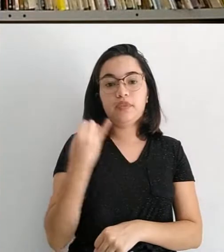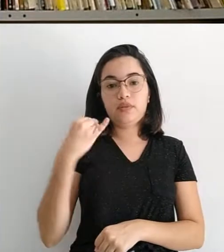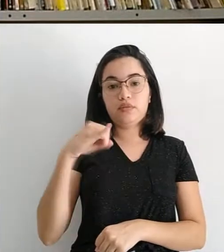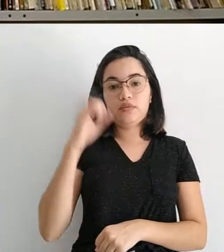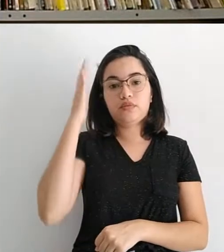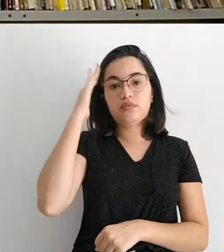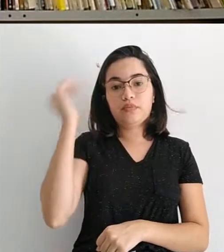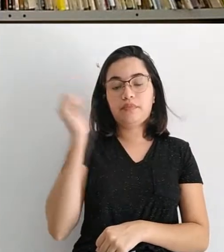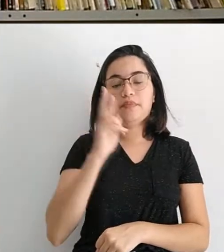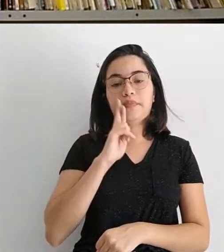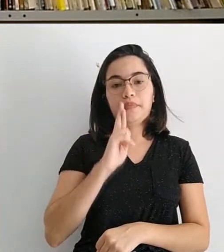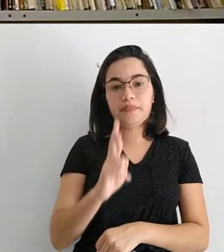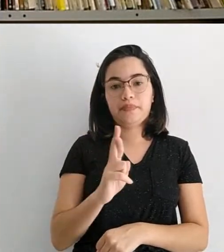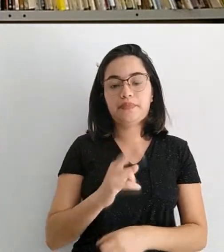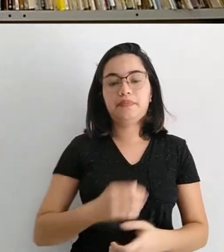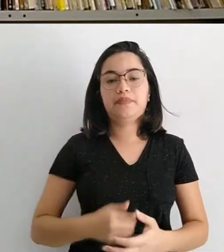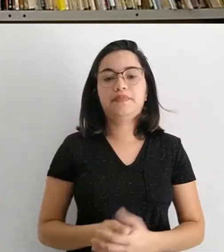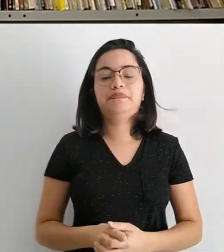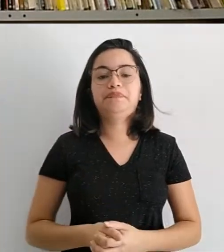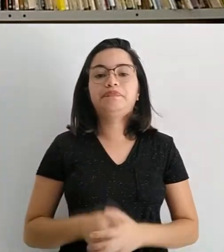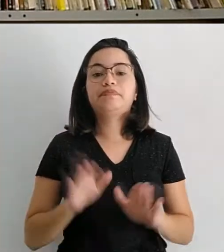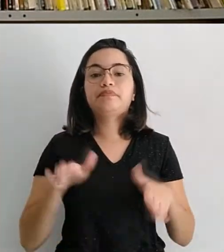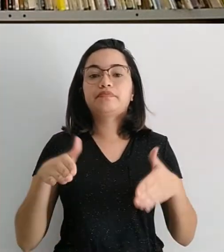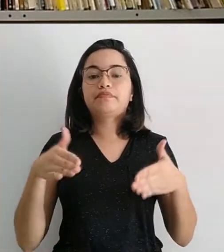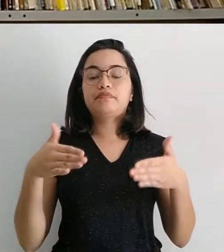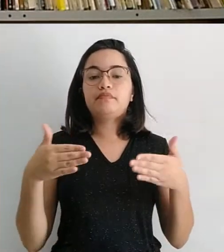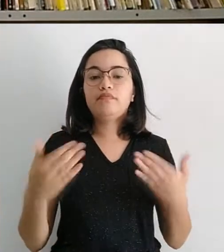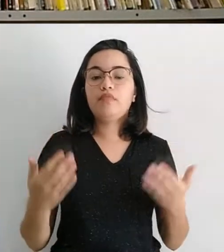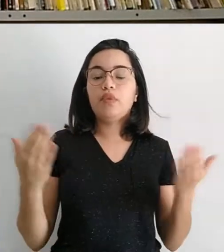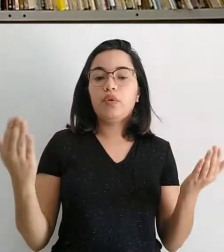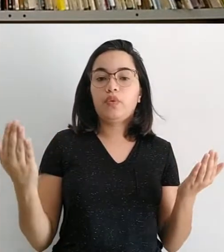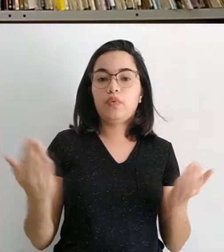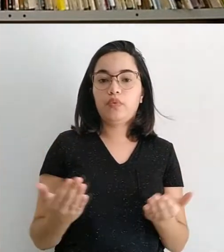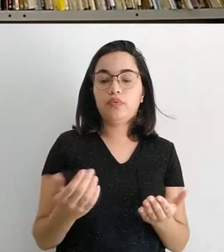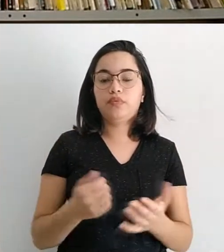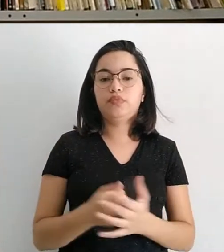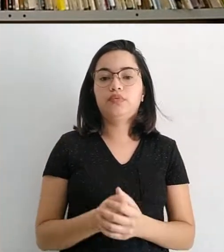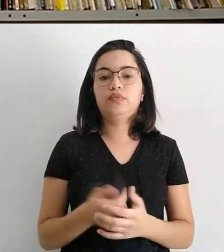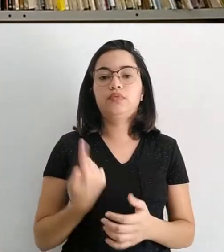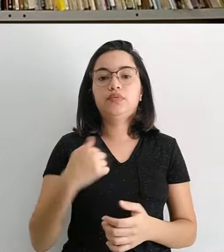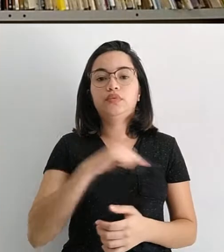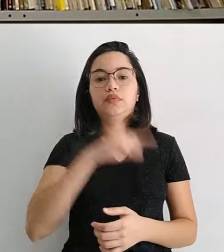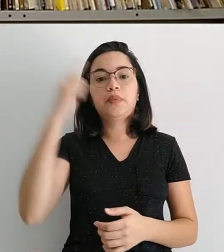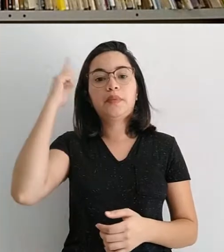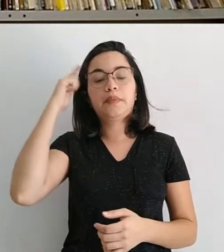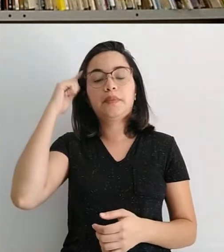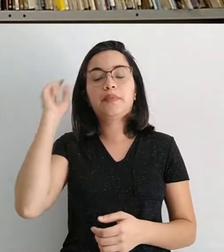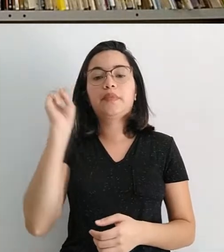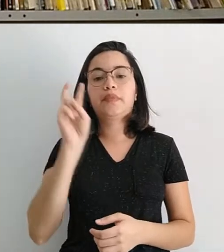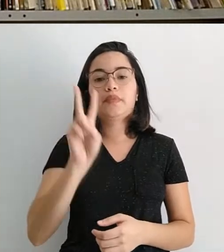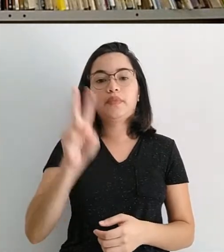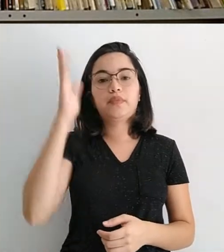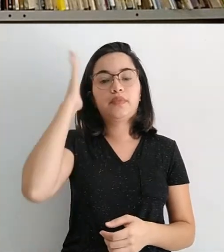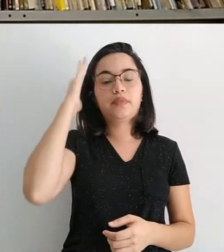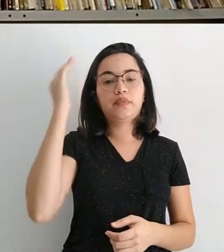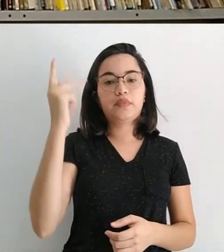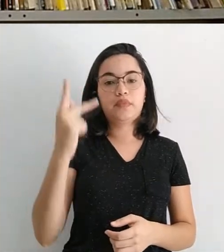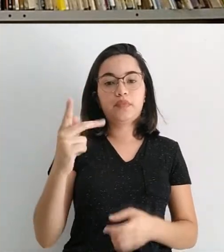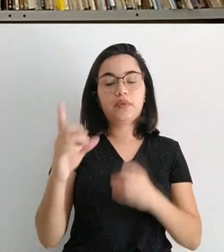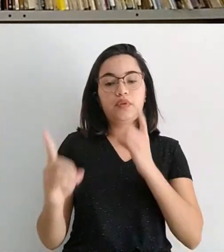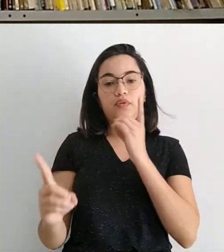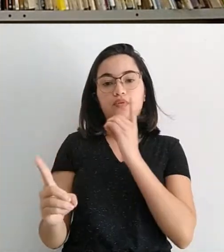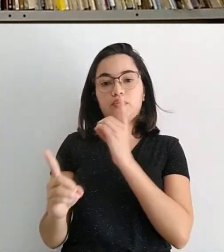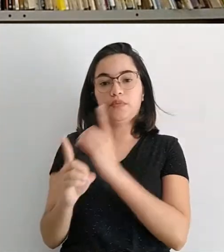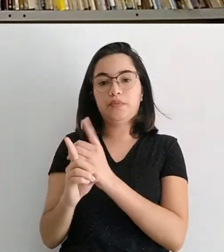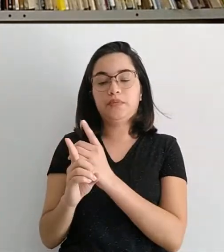se soubermos responder, né? Então hoje nós vamos meditar em 2 provérbios